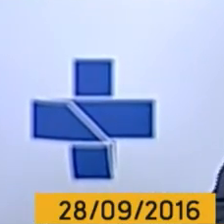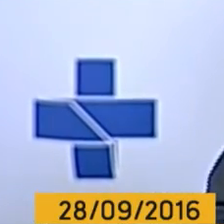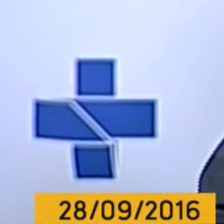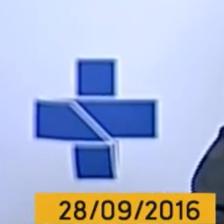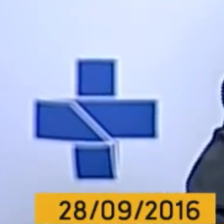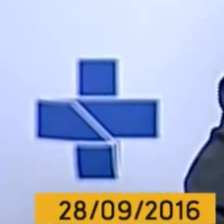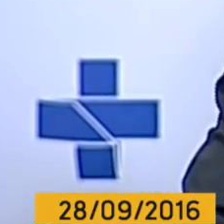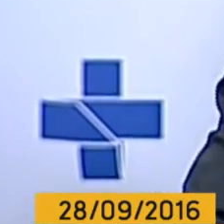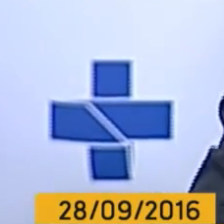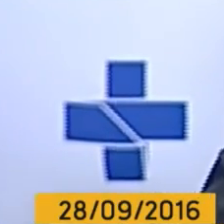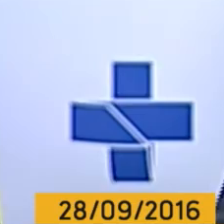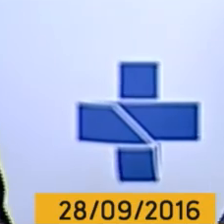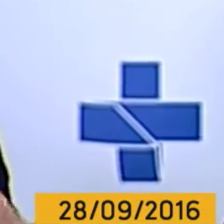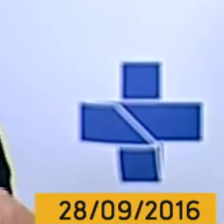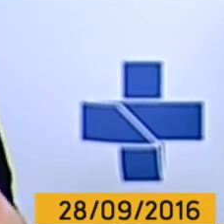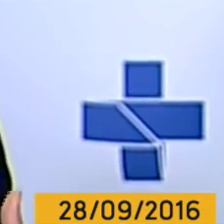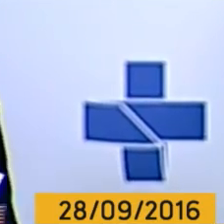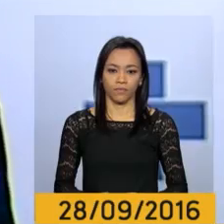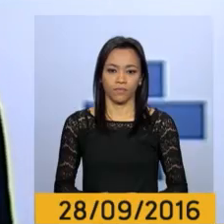bom dia